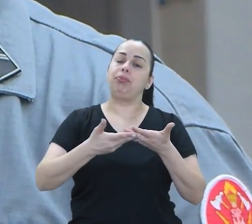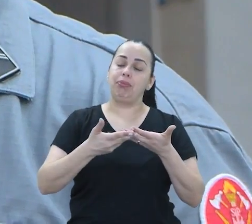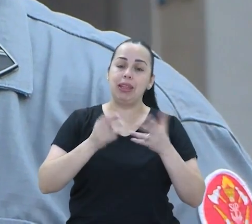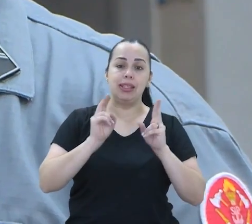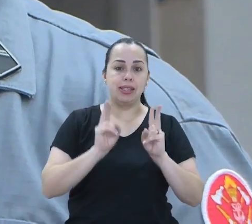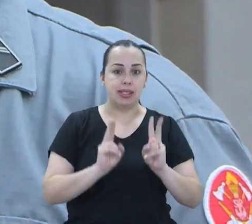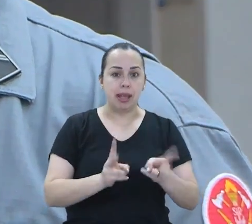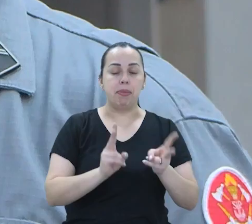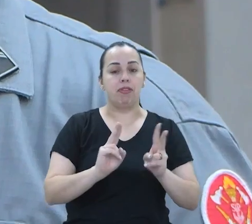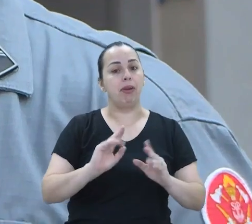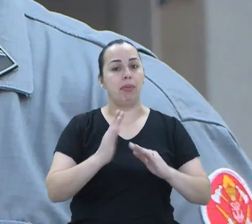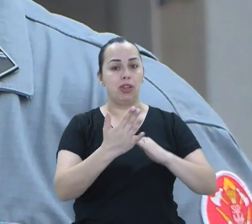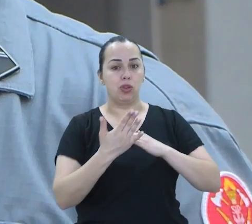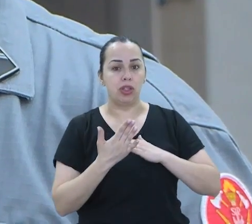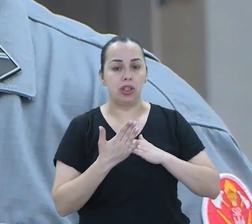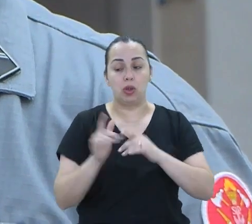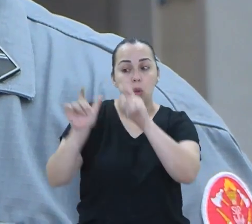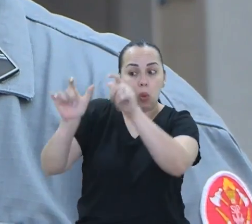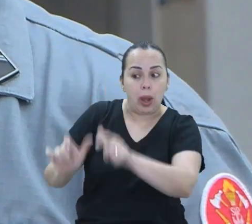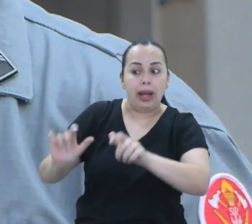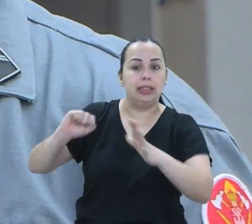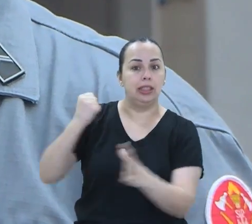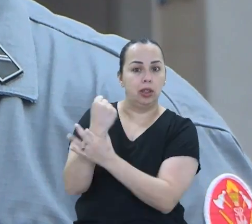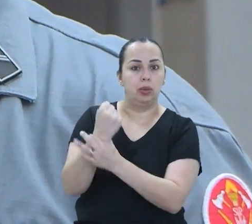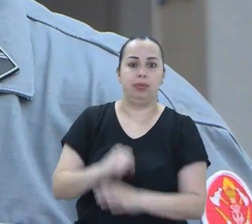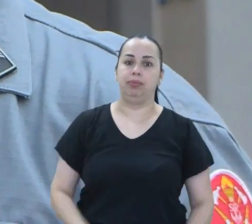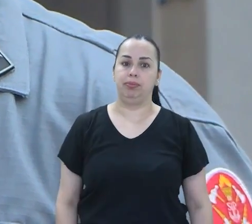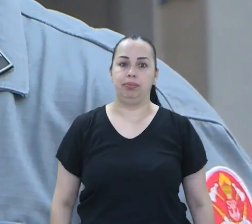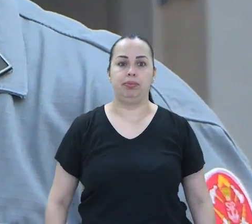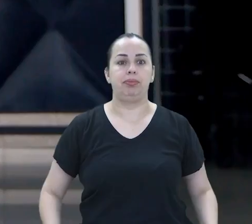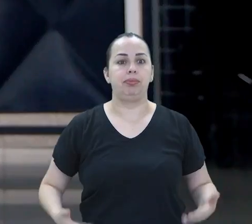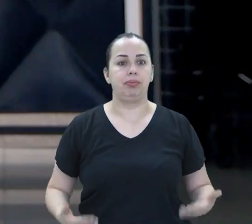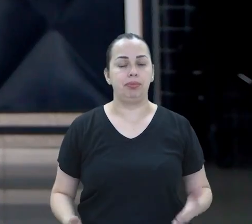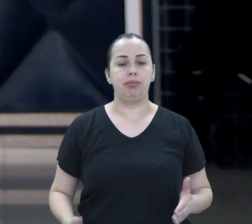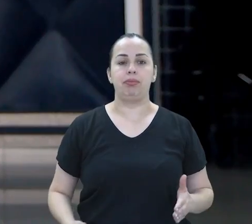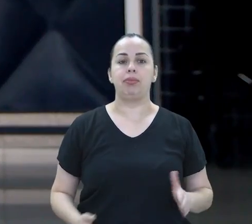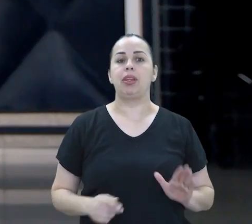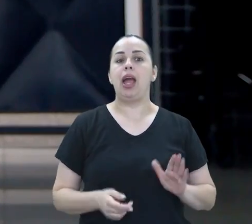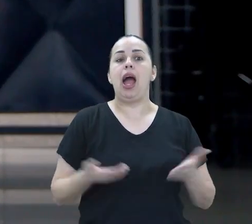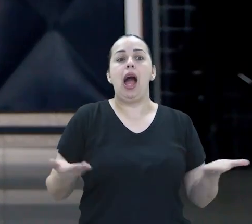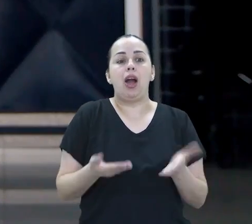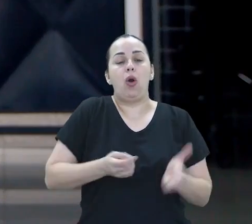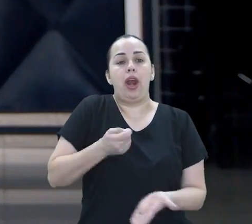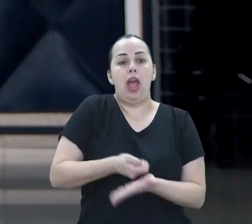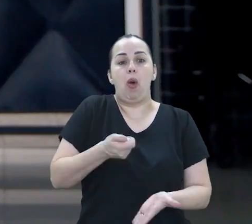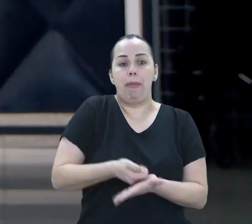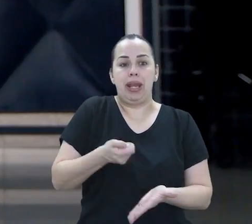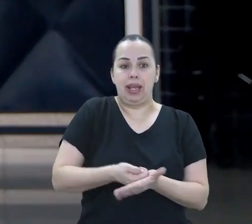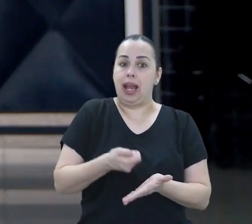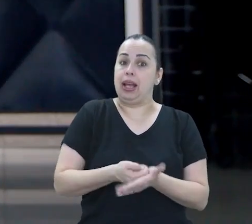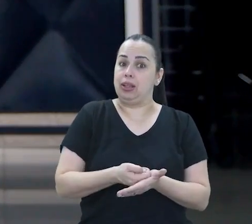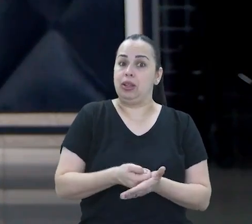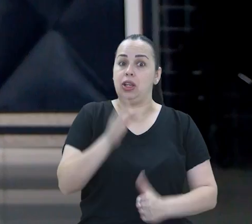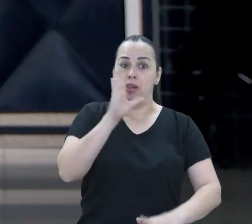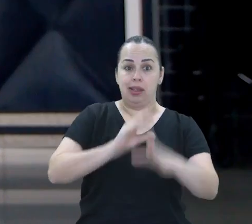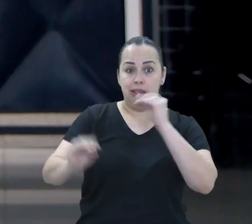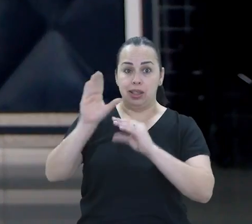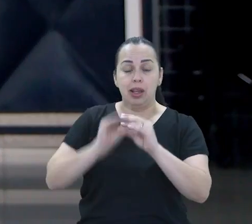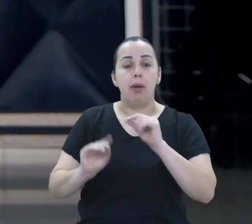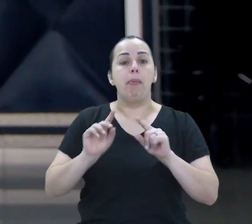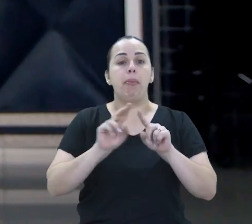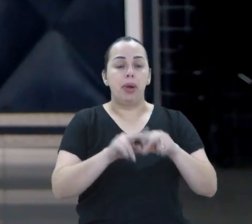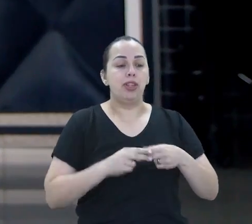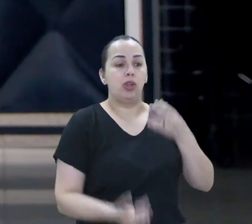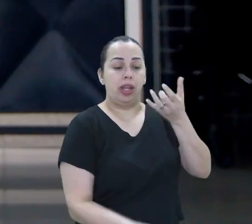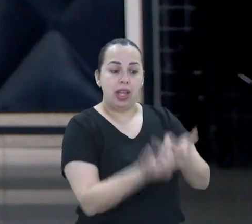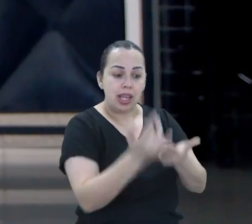de área, que sempre vai nos levar para um local seguro, para um ponto de encontro. Com a exigência do treinamento de evacuação, tragédias causadas